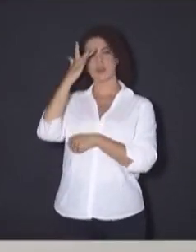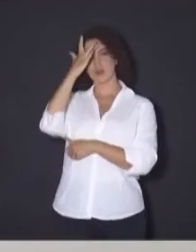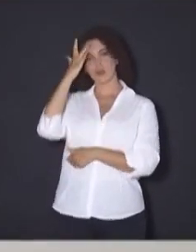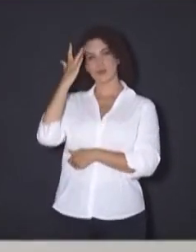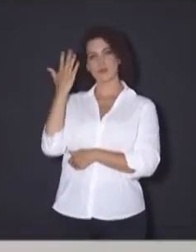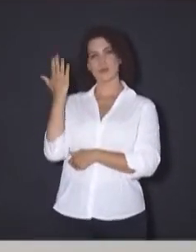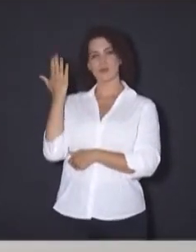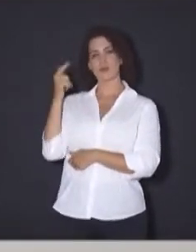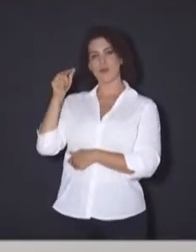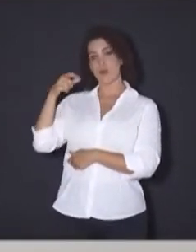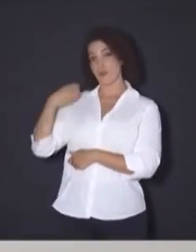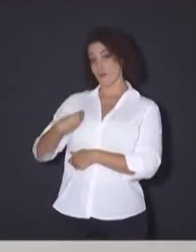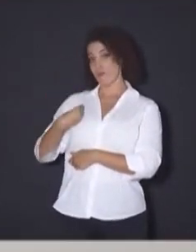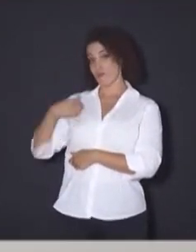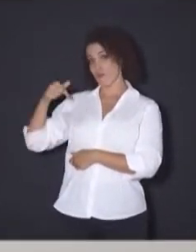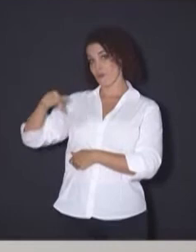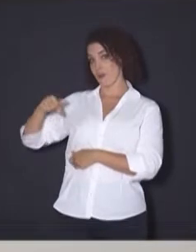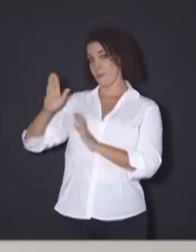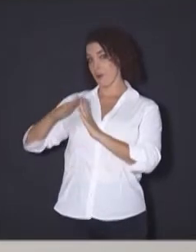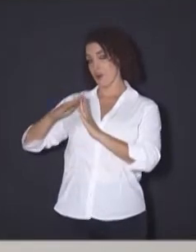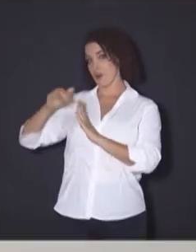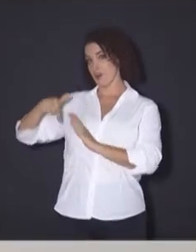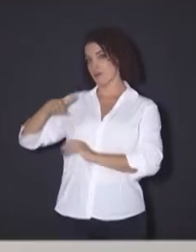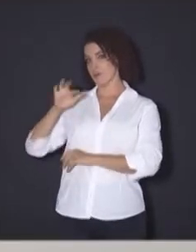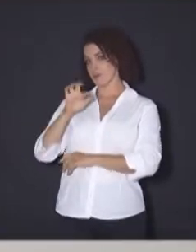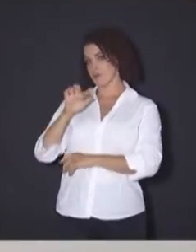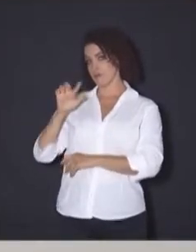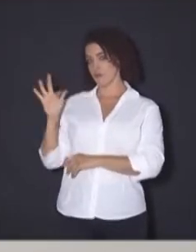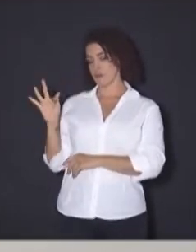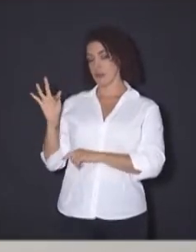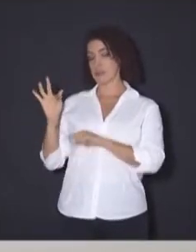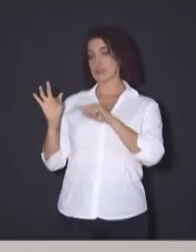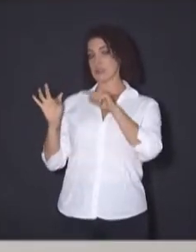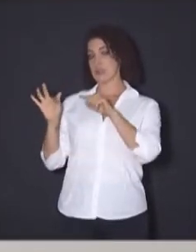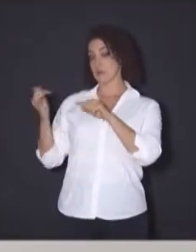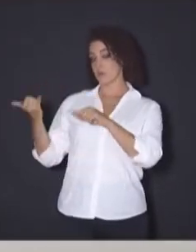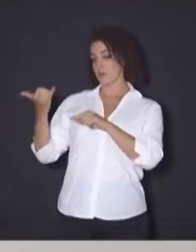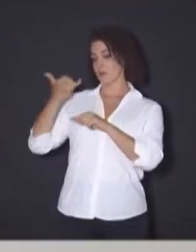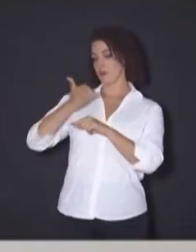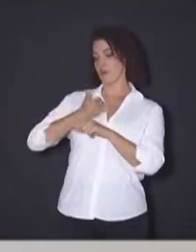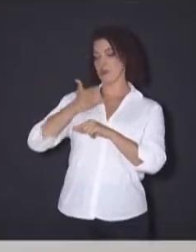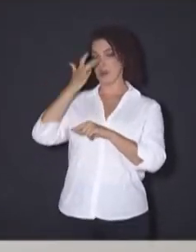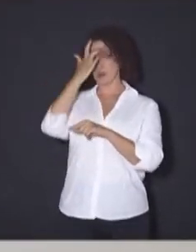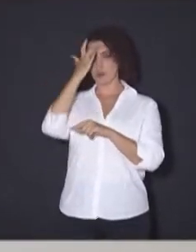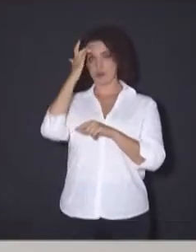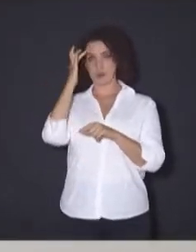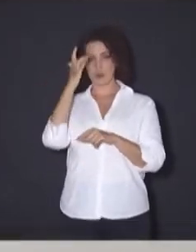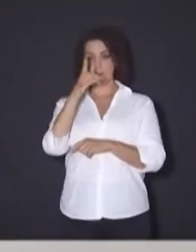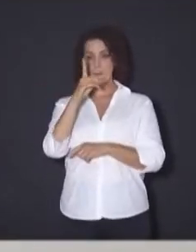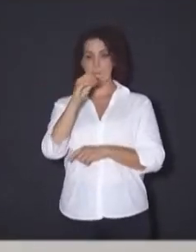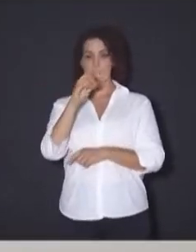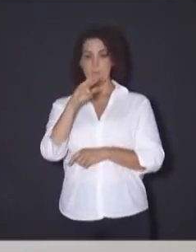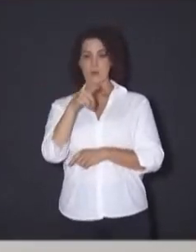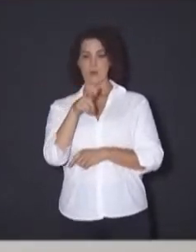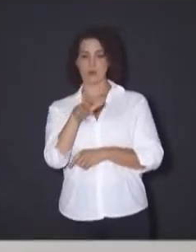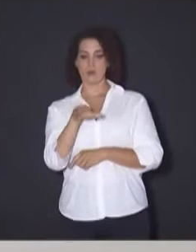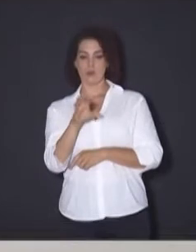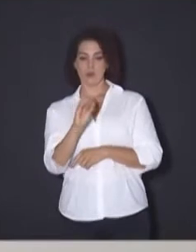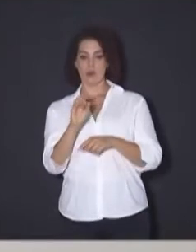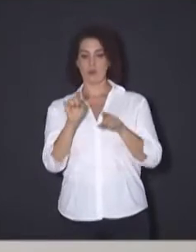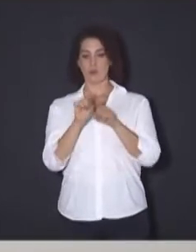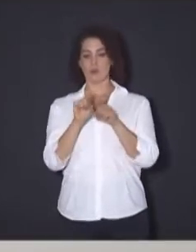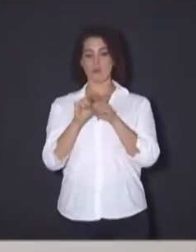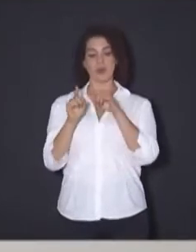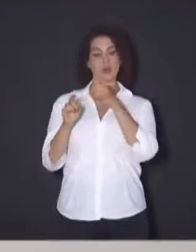de que lauro de freitas e ele falava assim o pessoal de portão e o pessoal de tinga tem problemas de